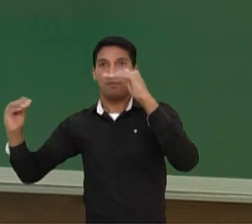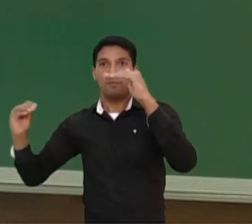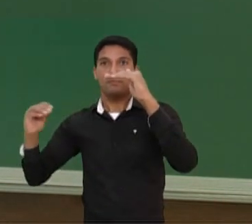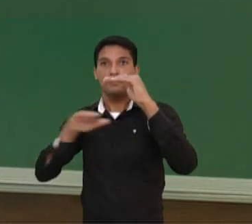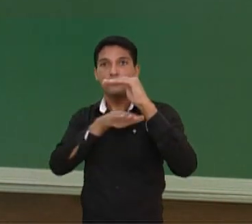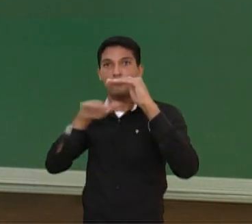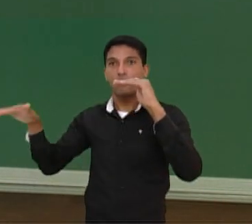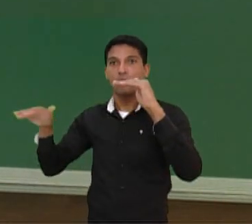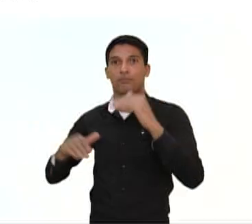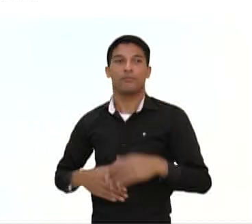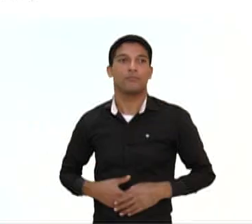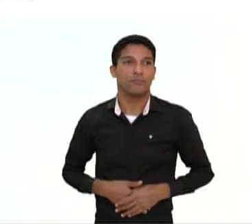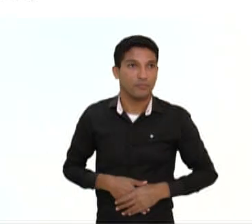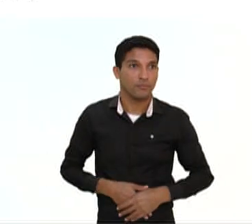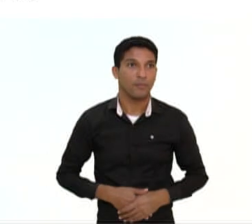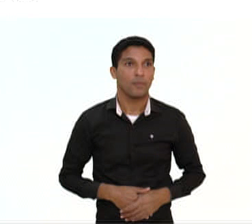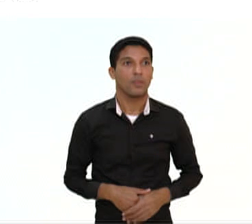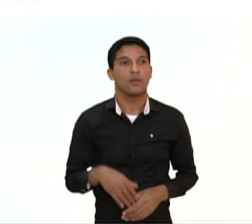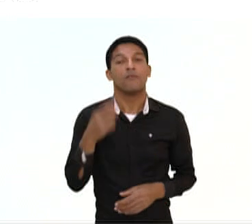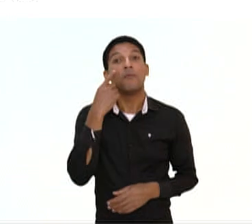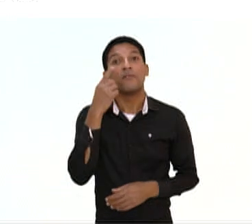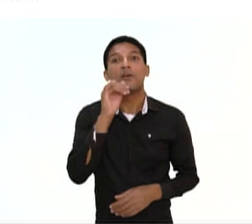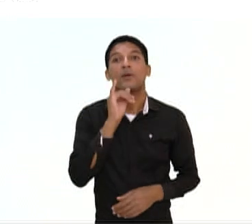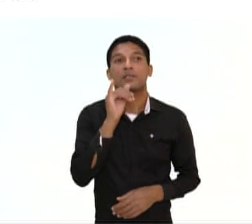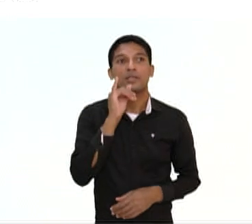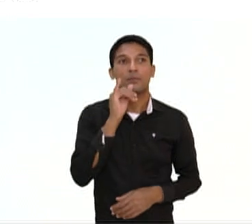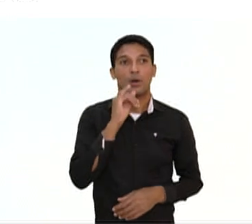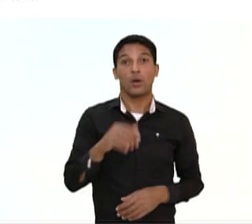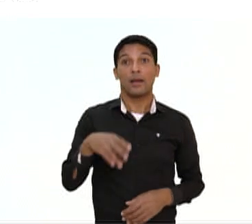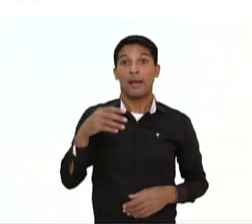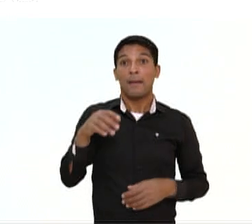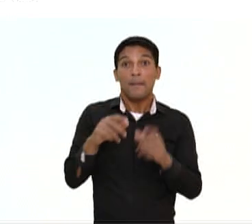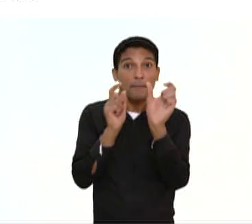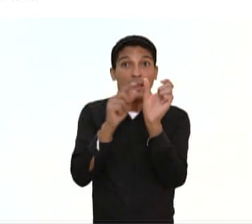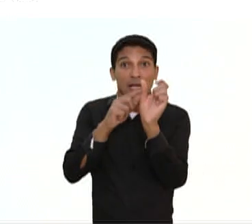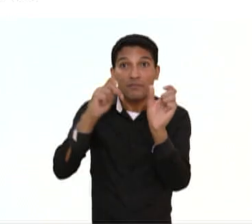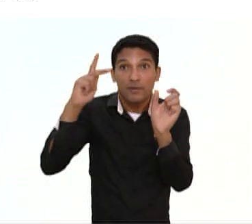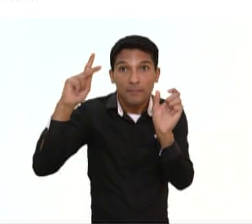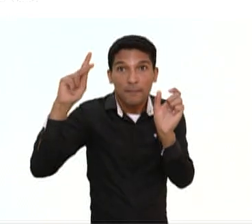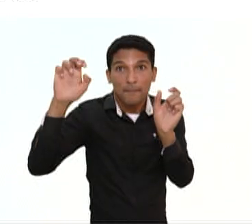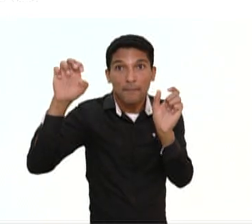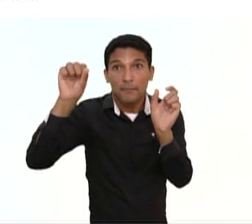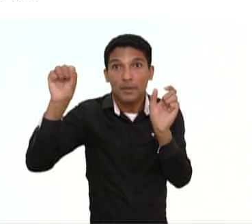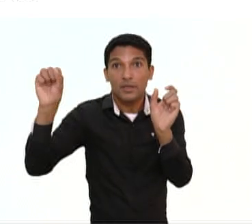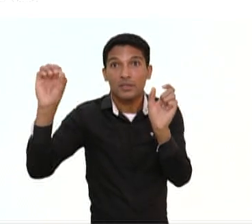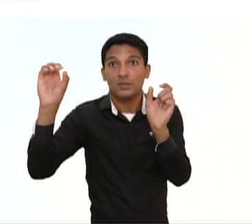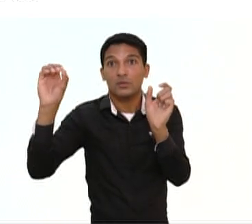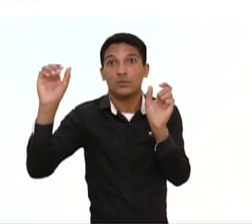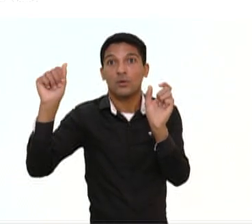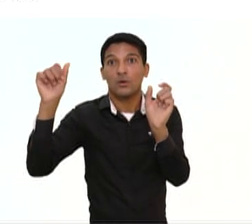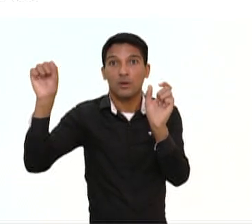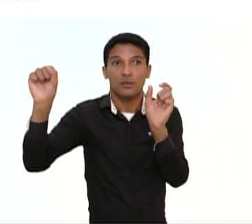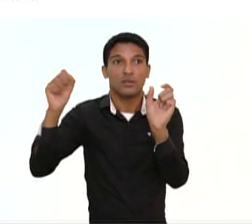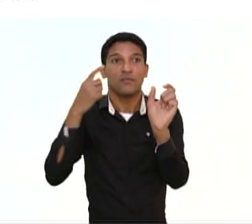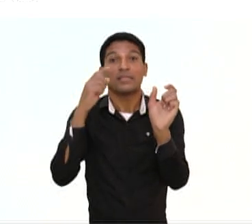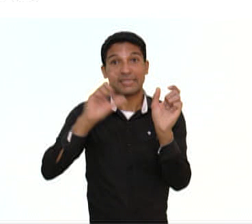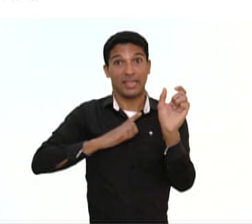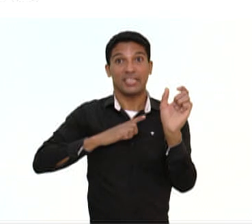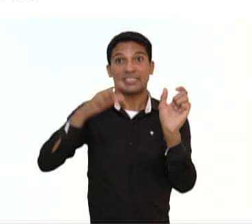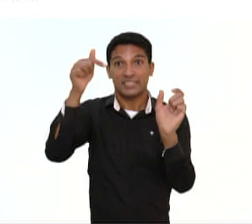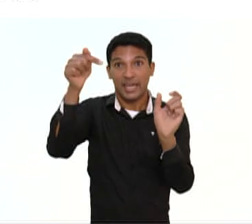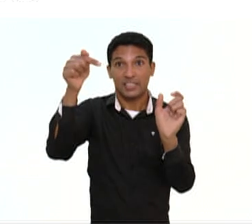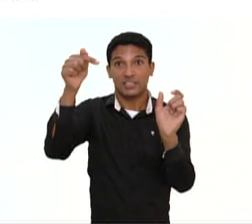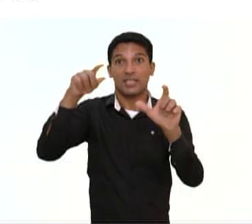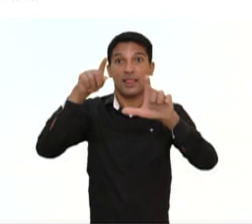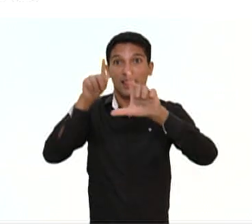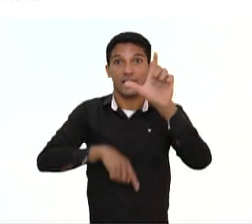Ó. Vamos calcular os anagramas da palavra pessoas. Pessoas. Das 7 letras da